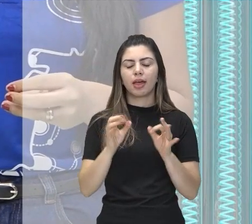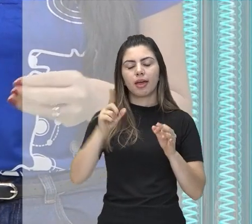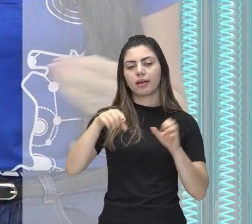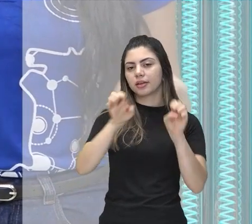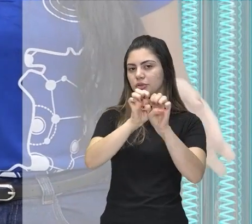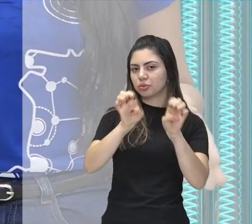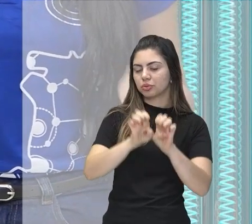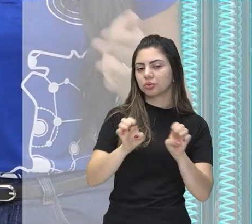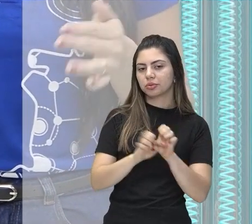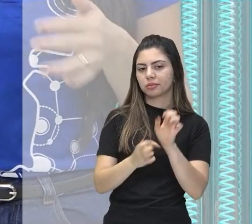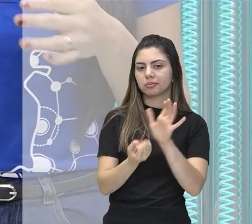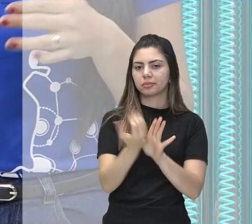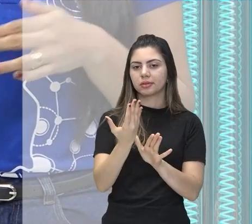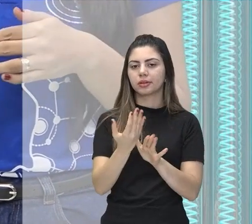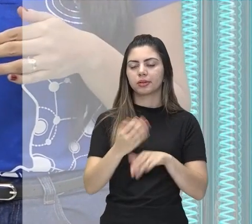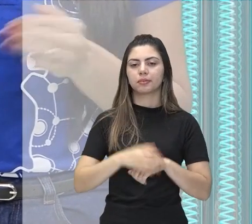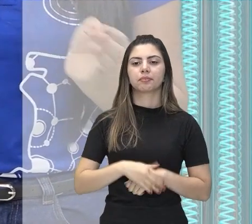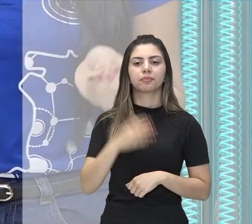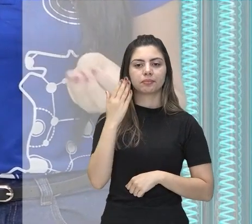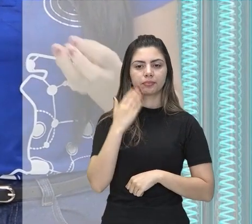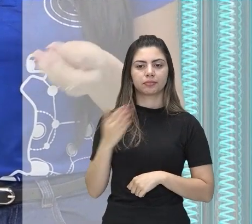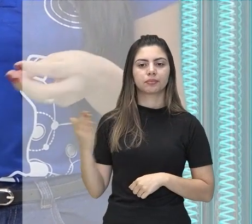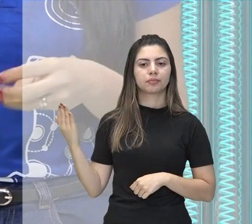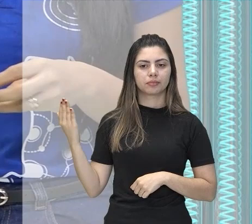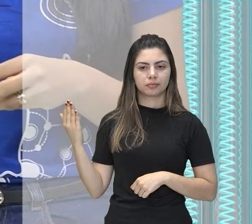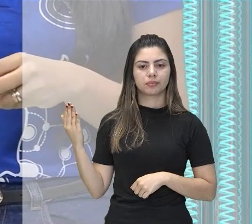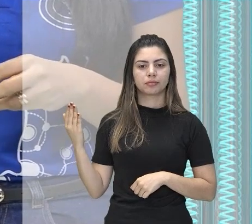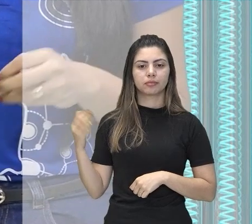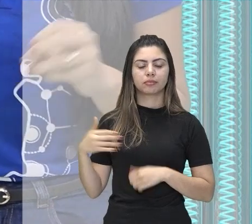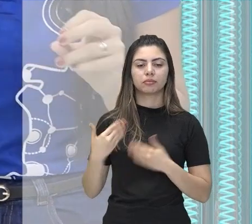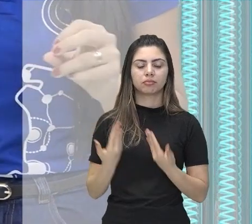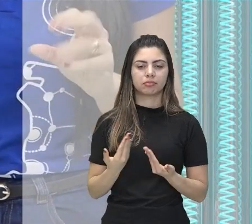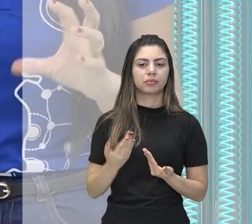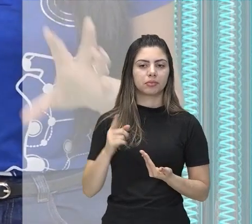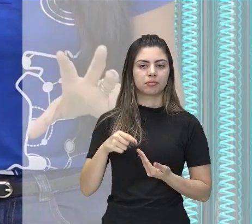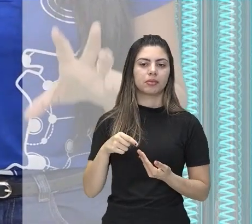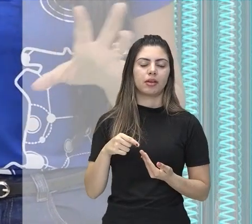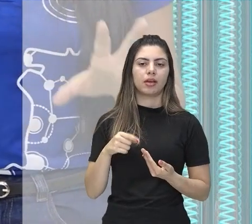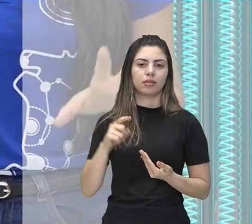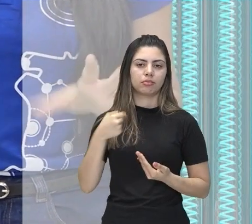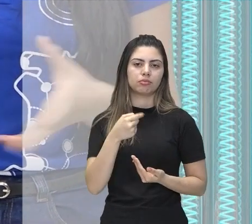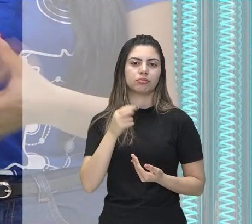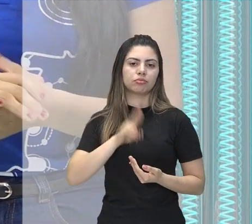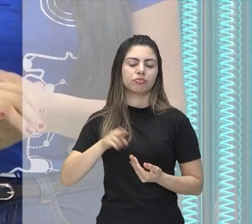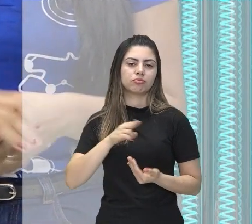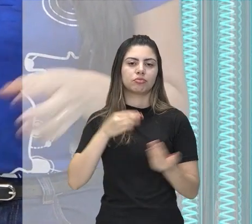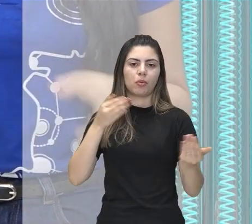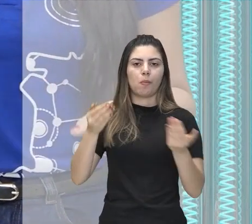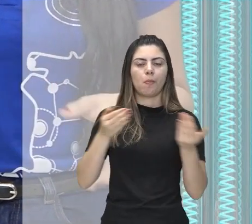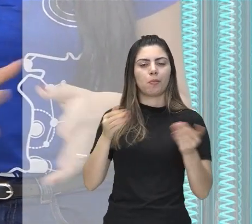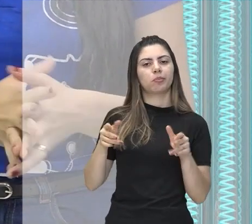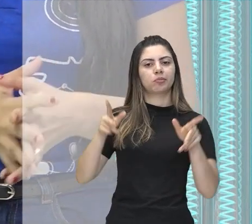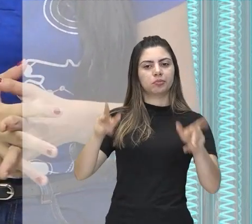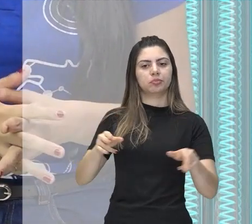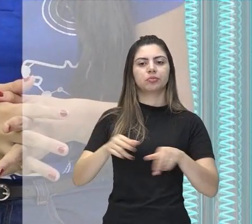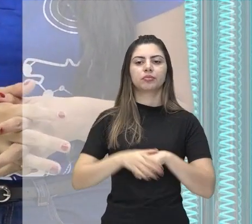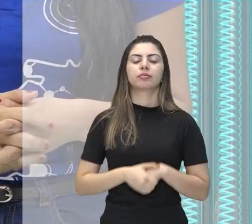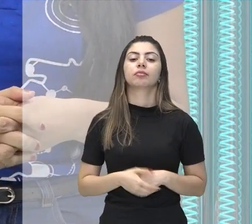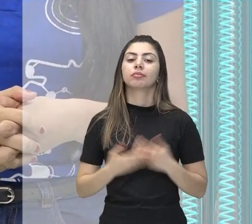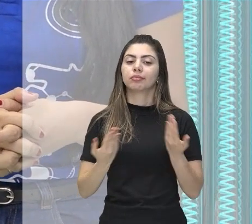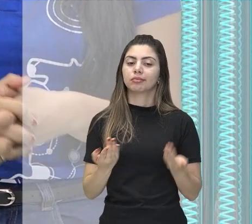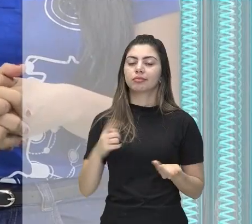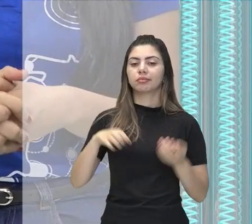inteligente quanto. As important as, tão importante quanto. Então, essa é a estrutura para a